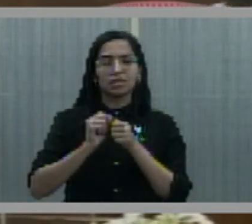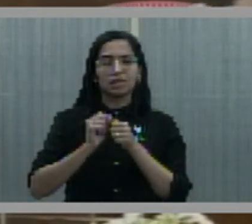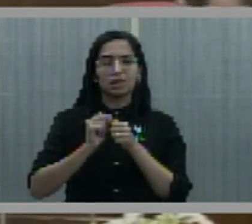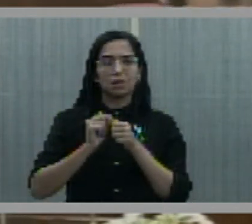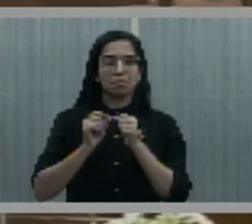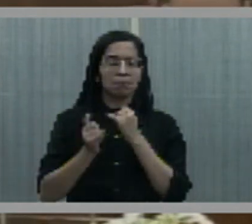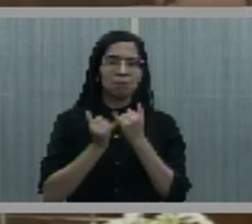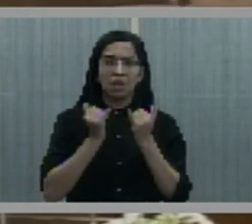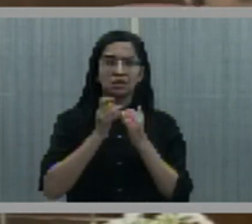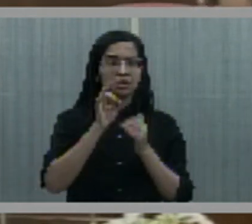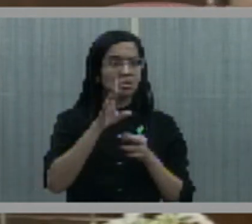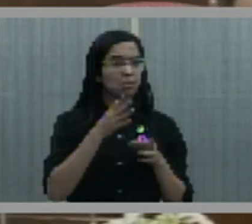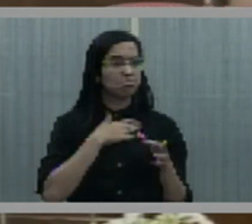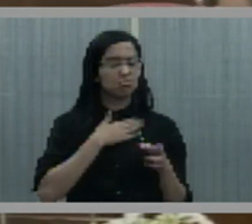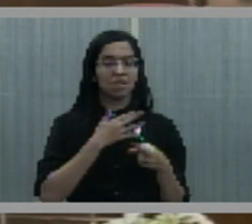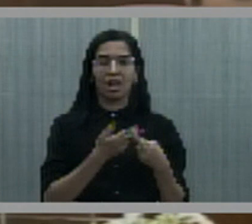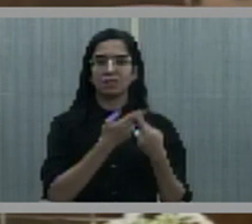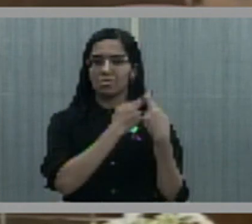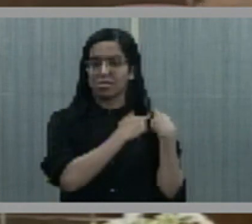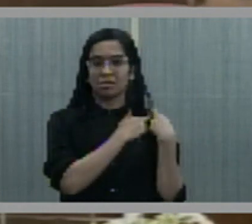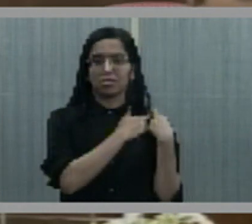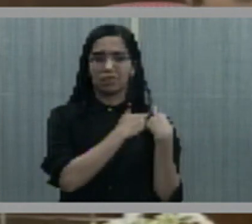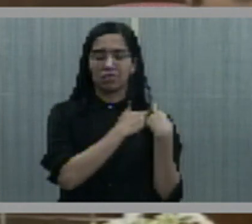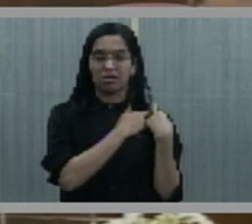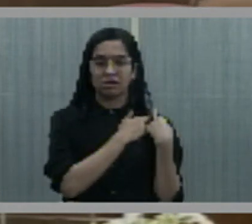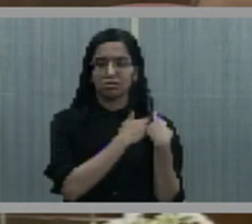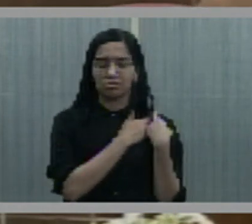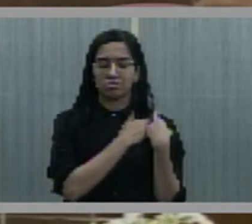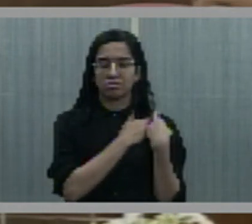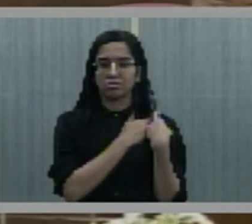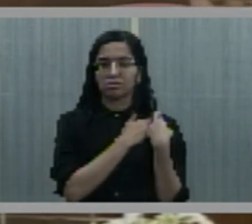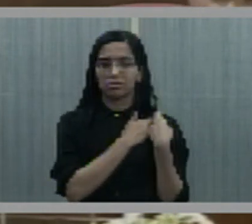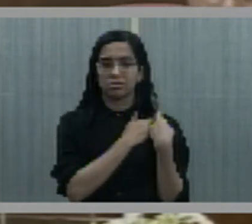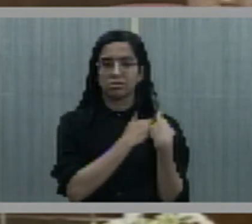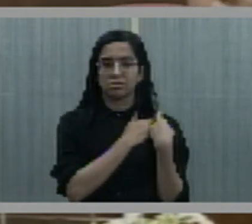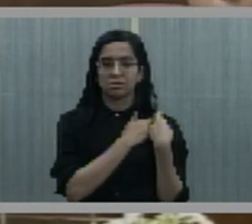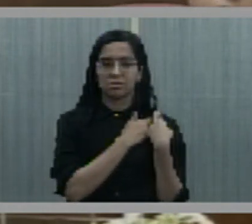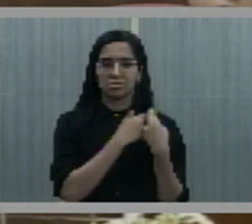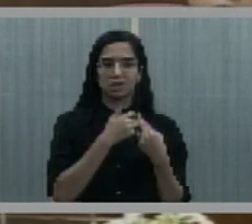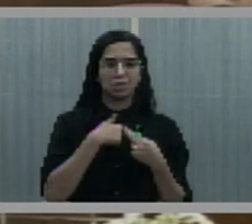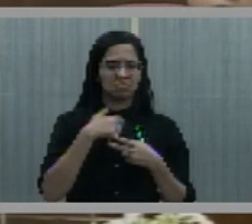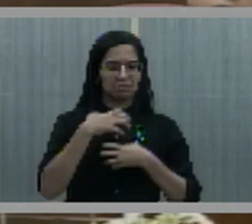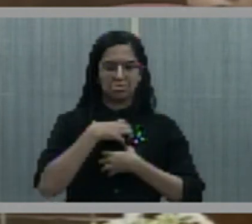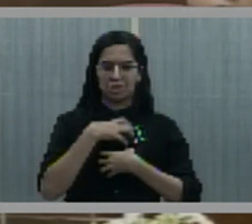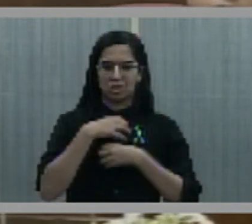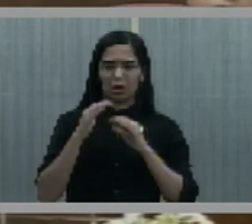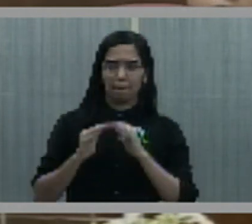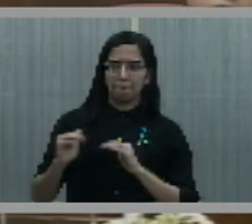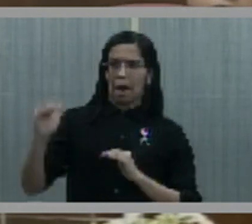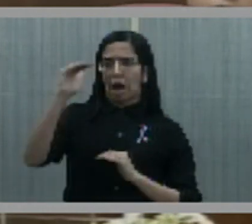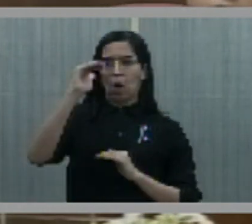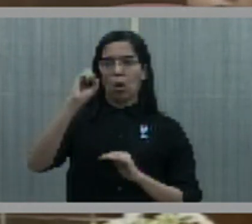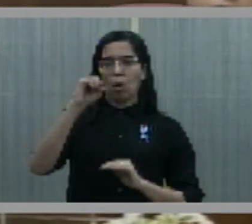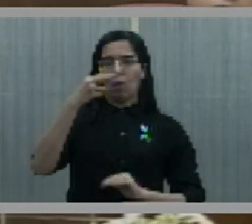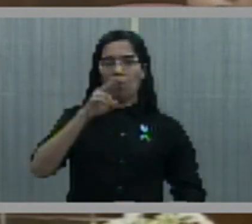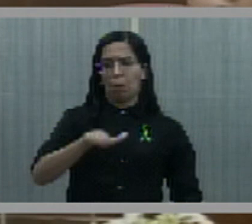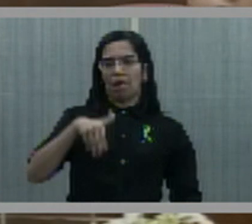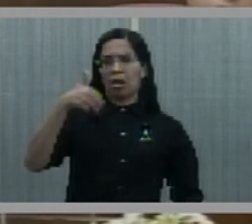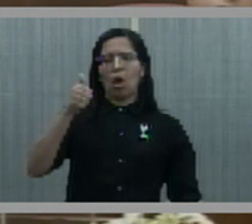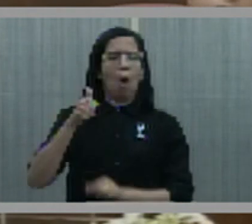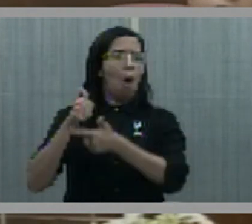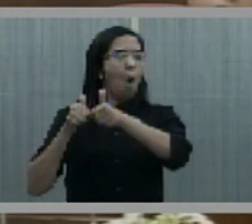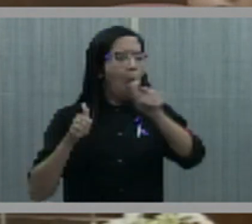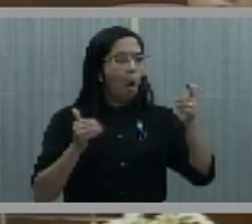ser o meu dever, minha obrigação. E eu não me sentia maior ou melhor que ninguém